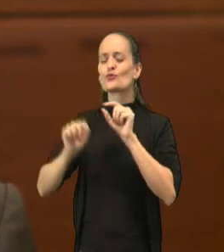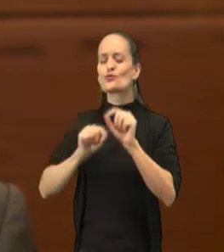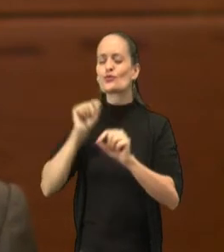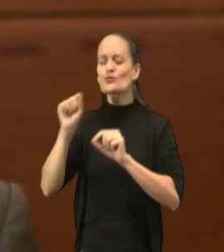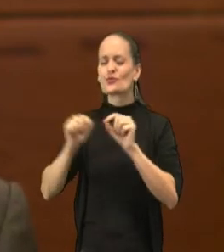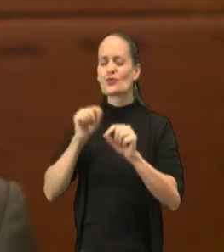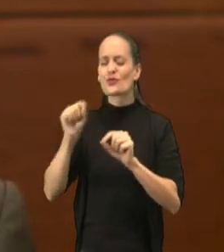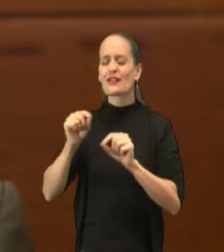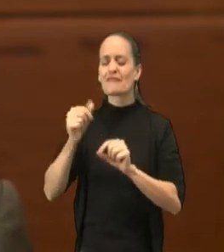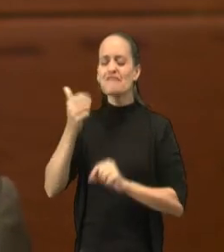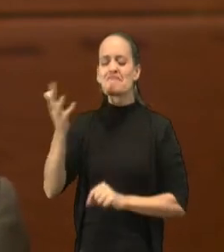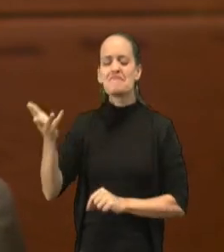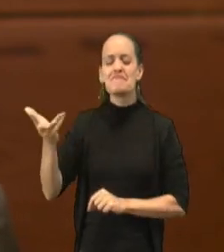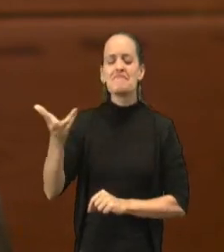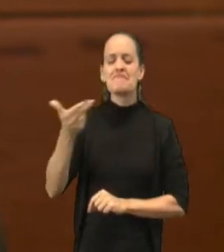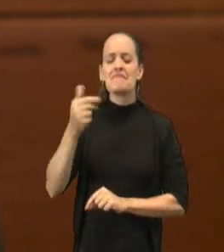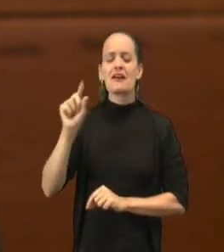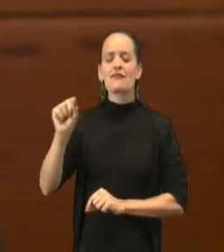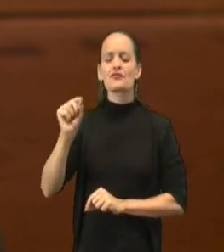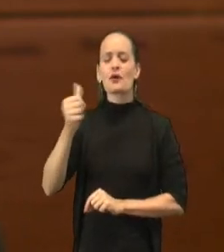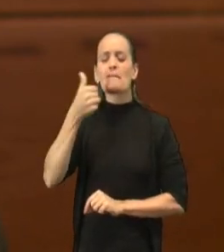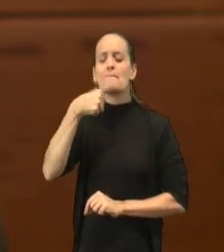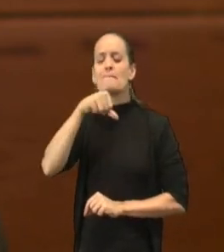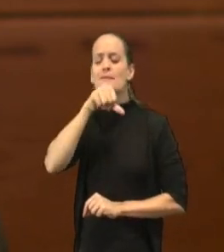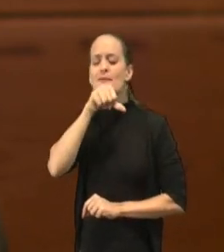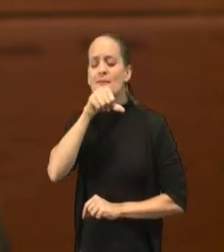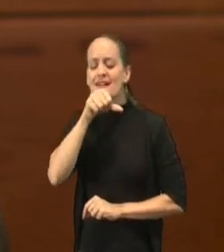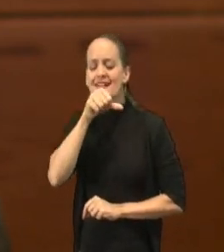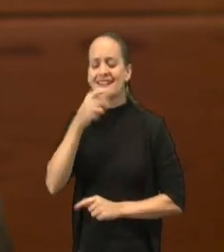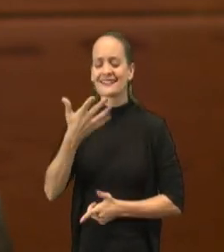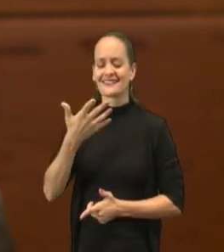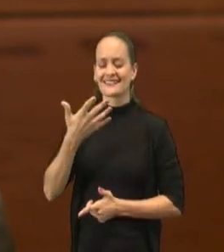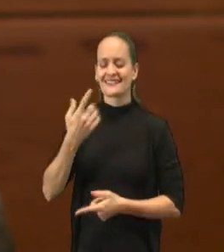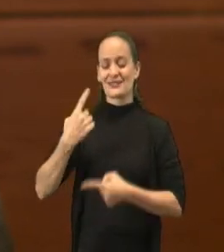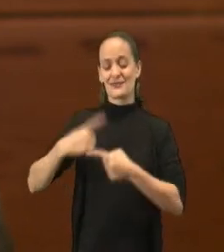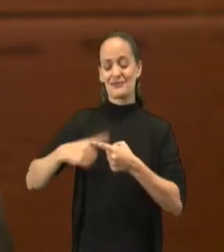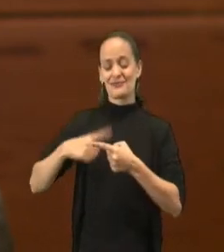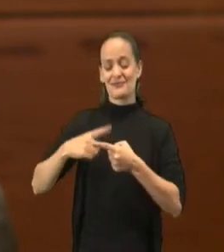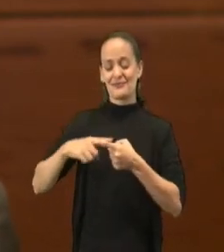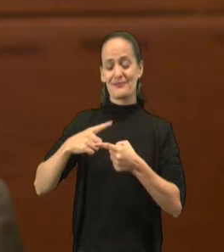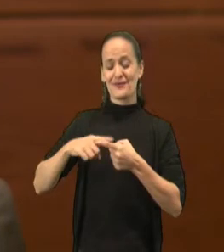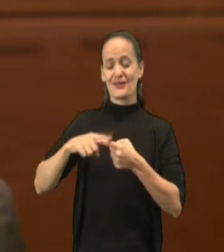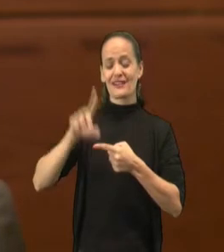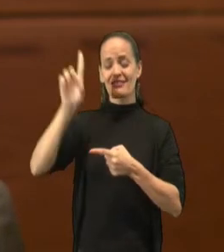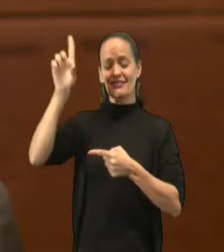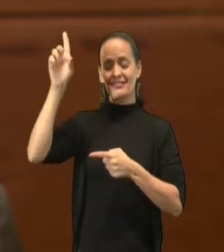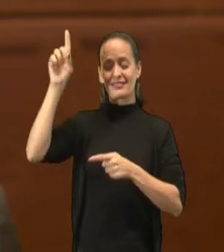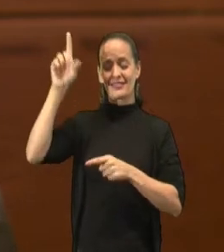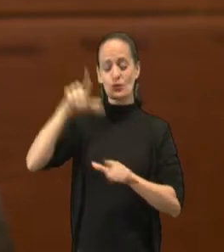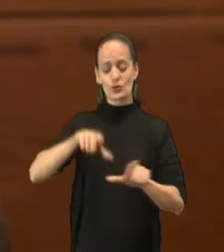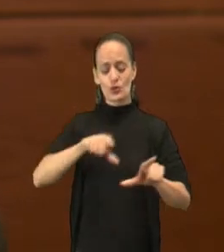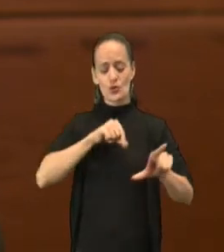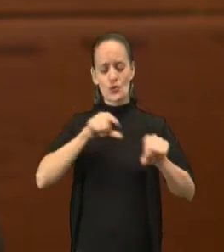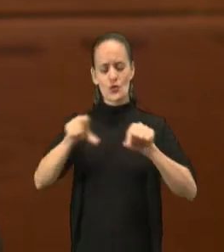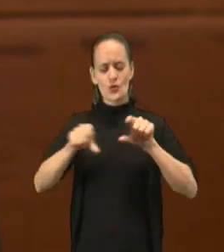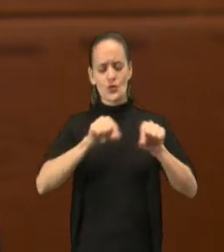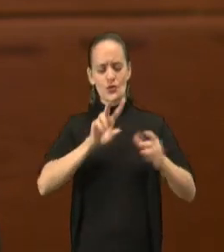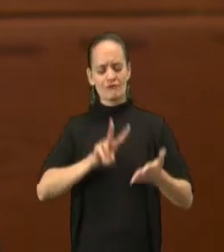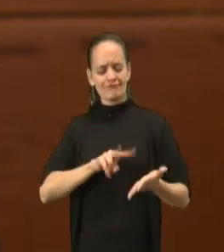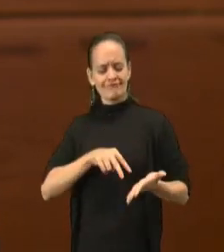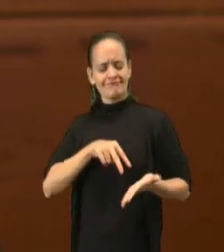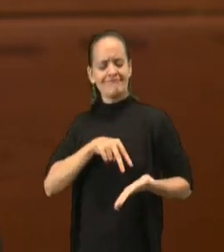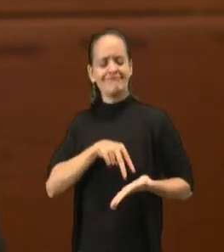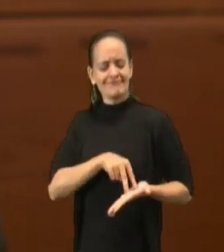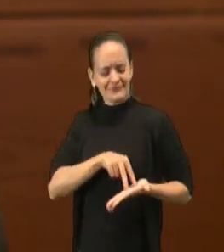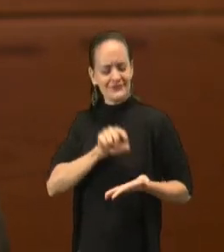maravilhosa da maternidade. Nós te agradecemos, ó Deus, porque o Senhor levantou pessoas e levanta pessoas com